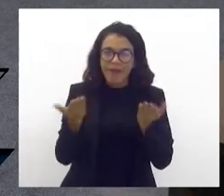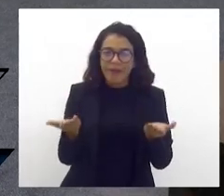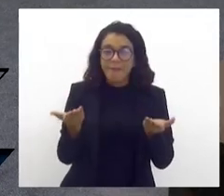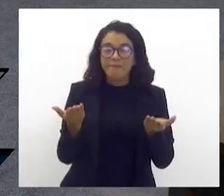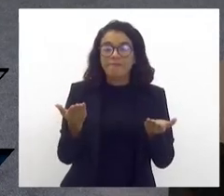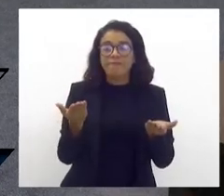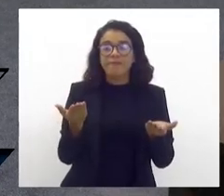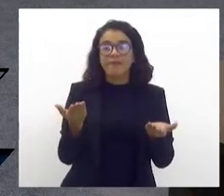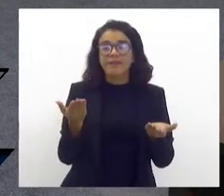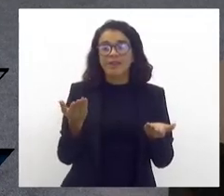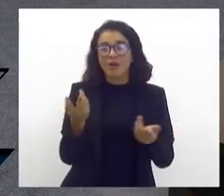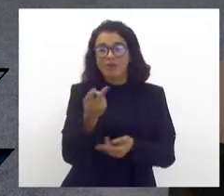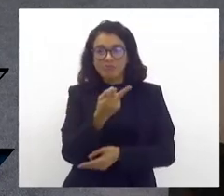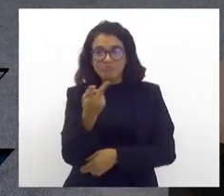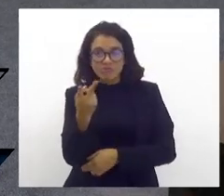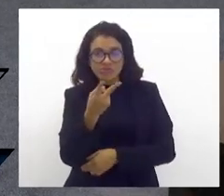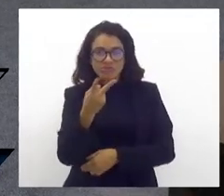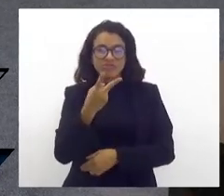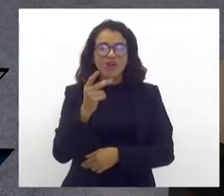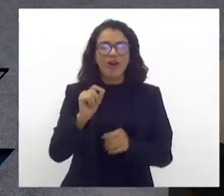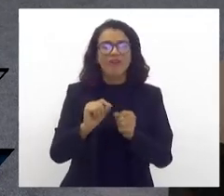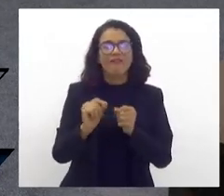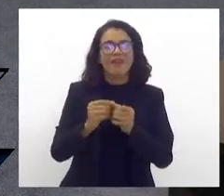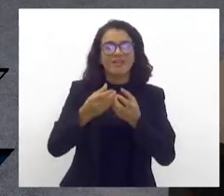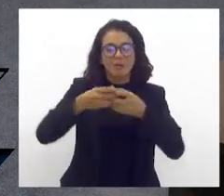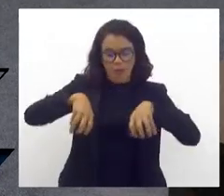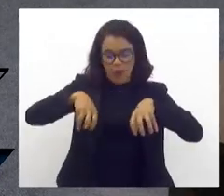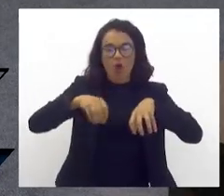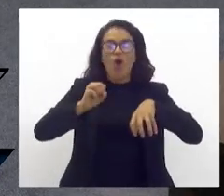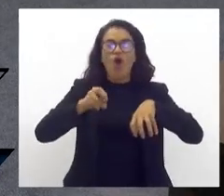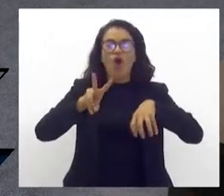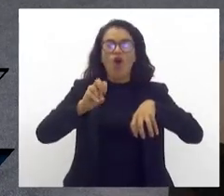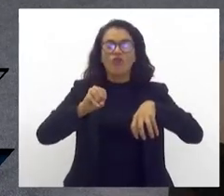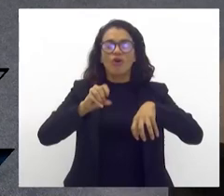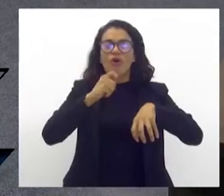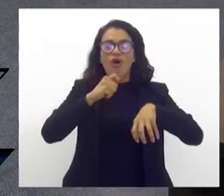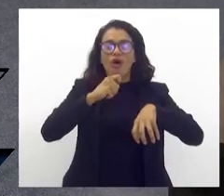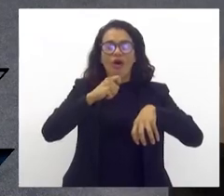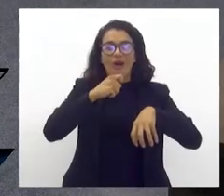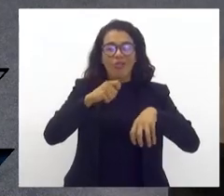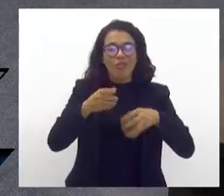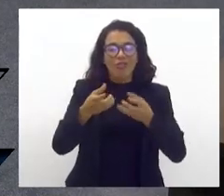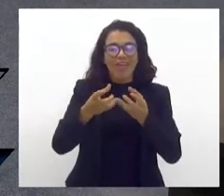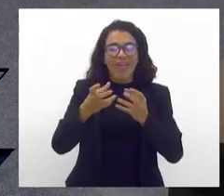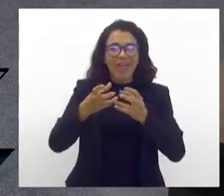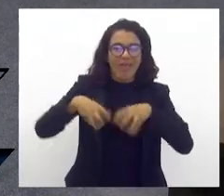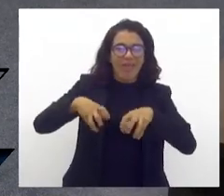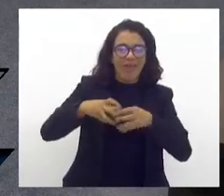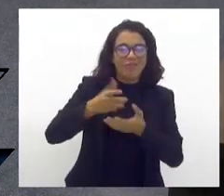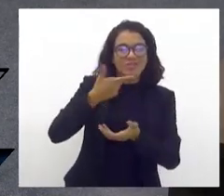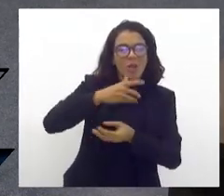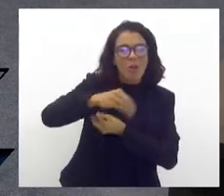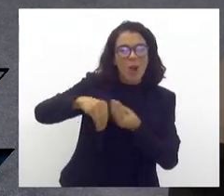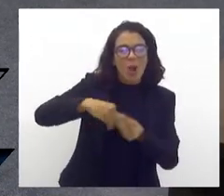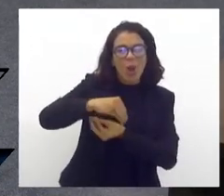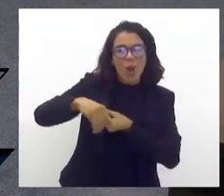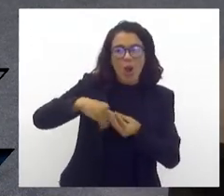excelências fizeram uma omelete sem quebrar o ovo. Vocês conseguiram, dentro do que a lei